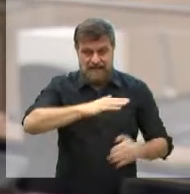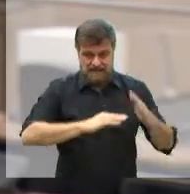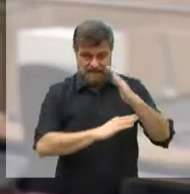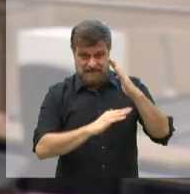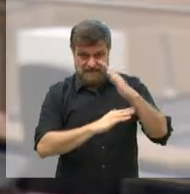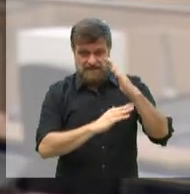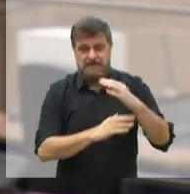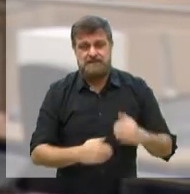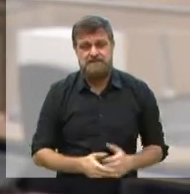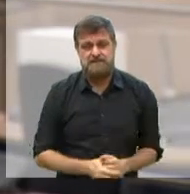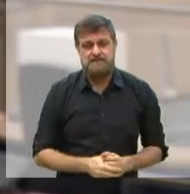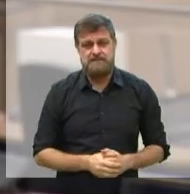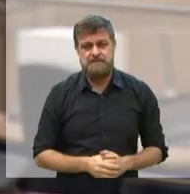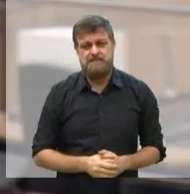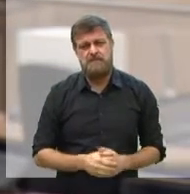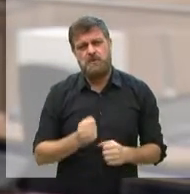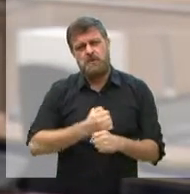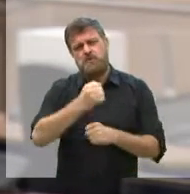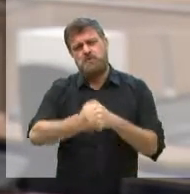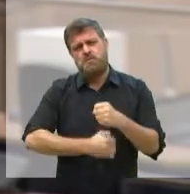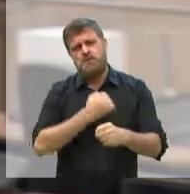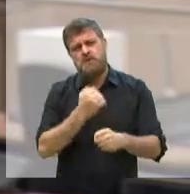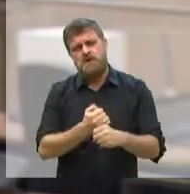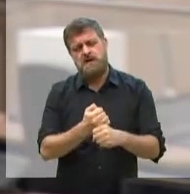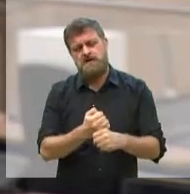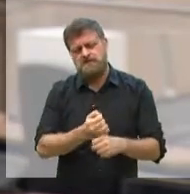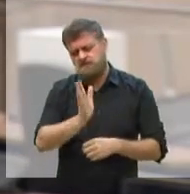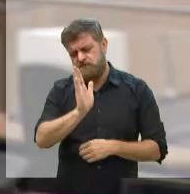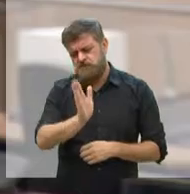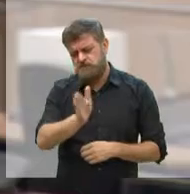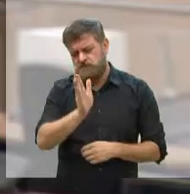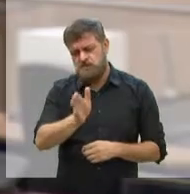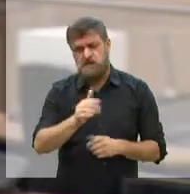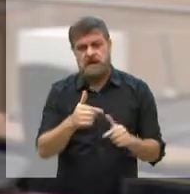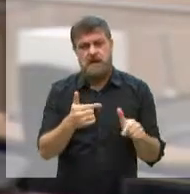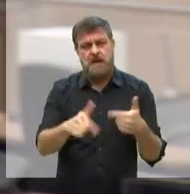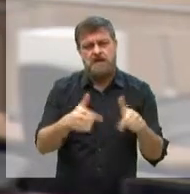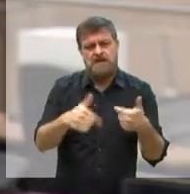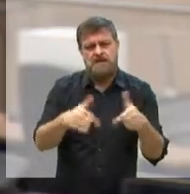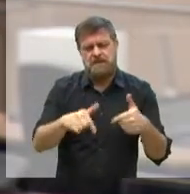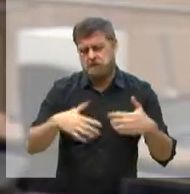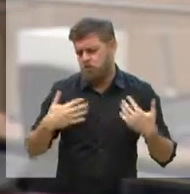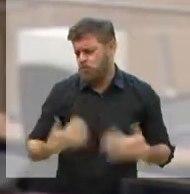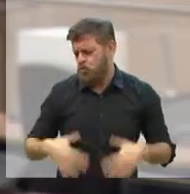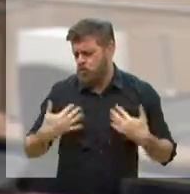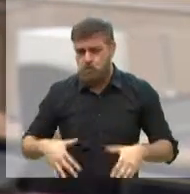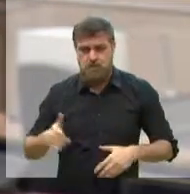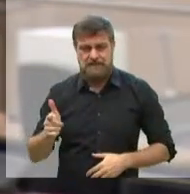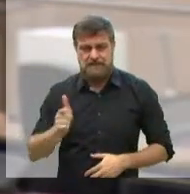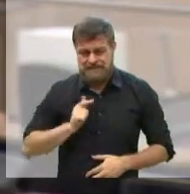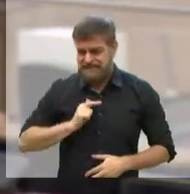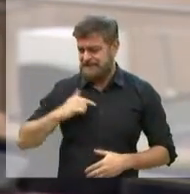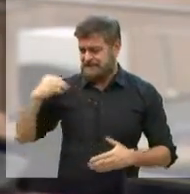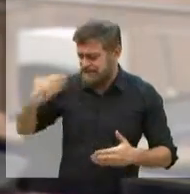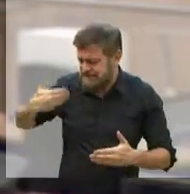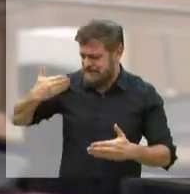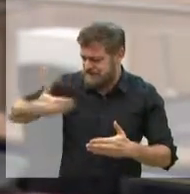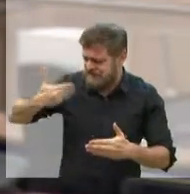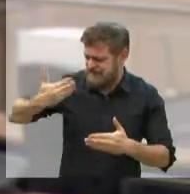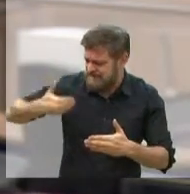Câmara e no final do ano de já um trabalho muito grande, todo o legado que já